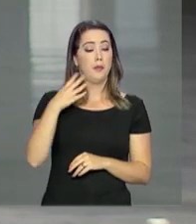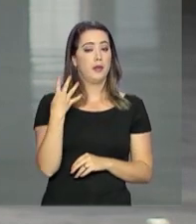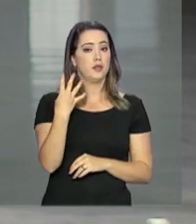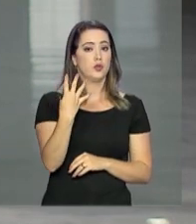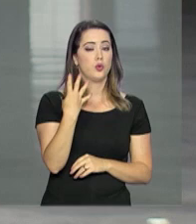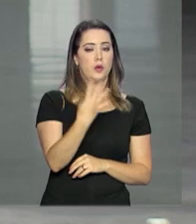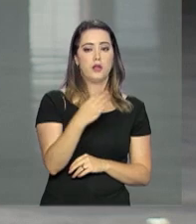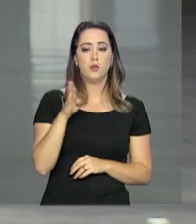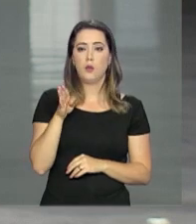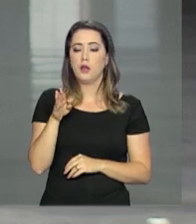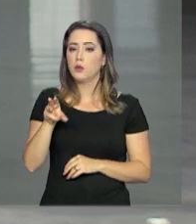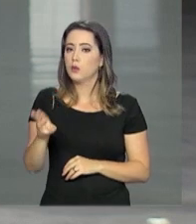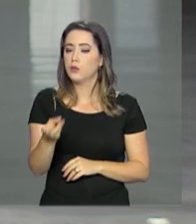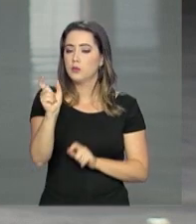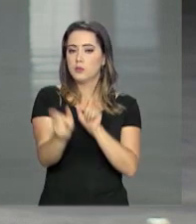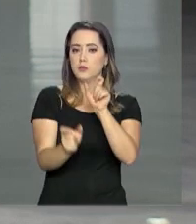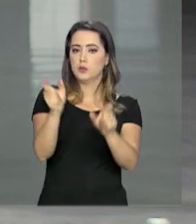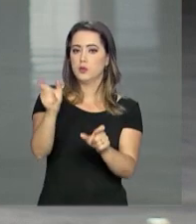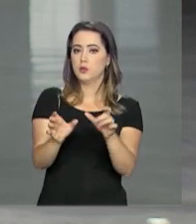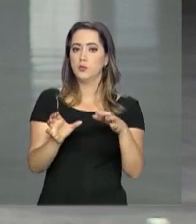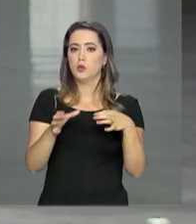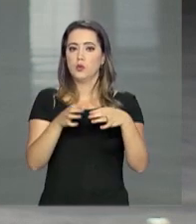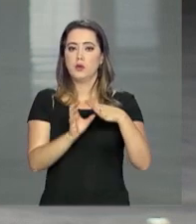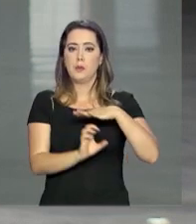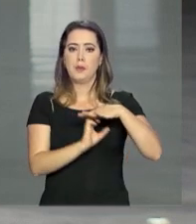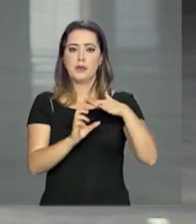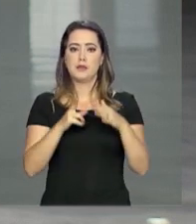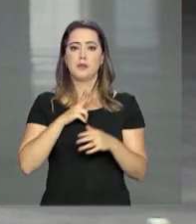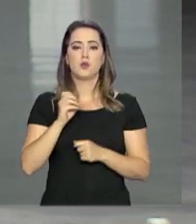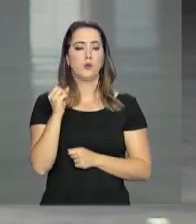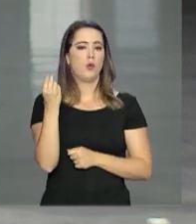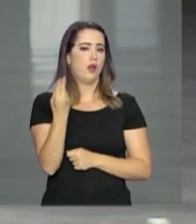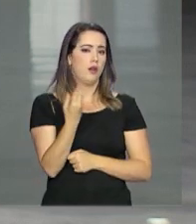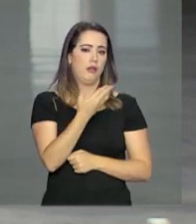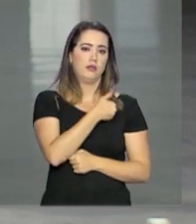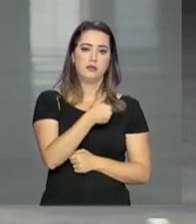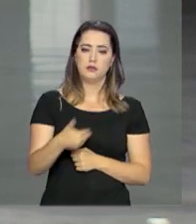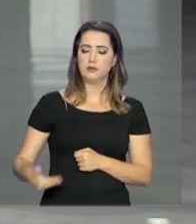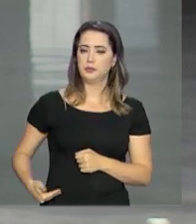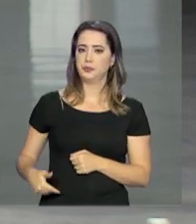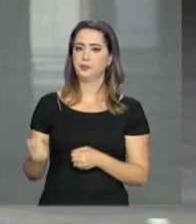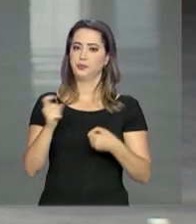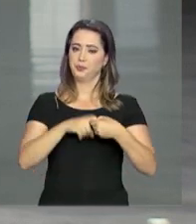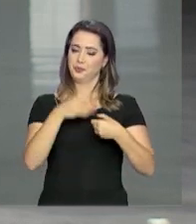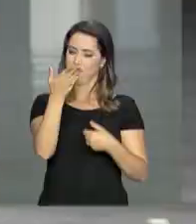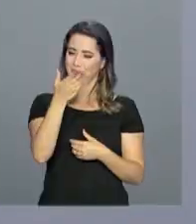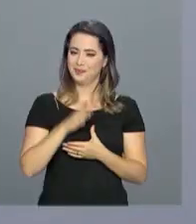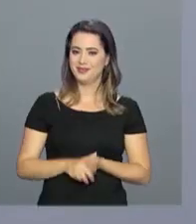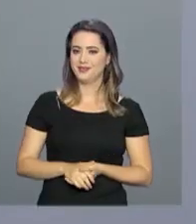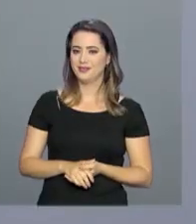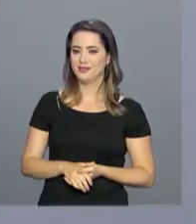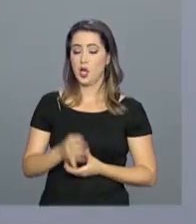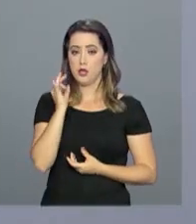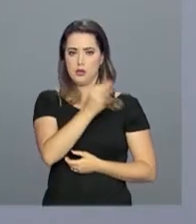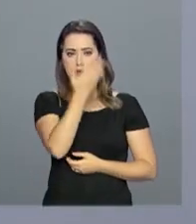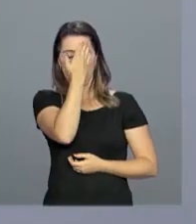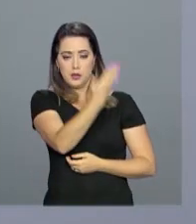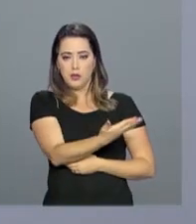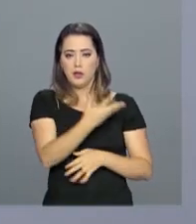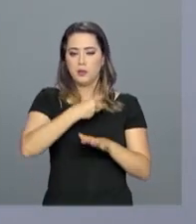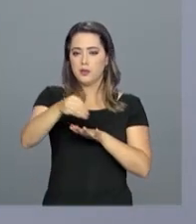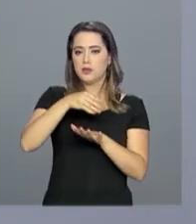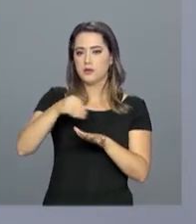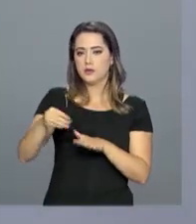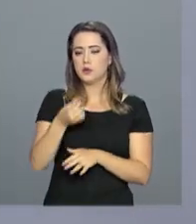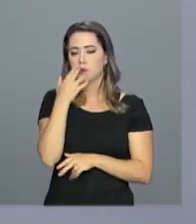milhões de trabalhadores do setor público e privado de todo o país volto com você roberto muito bom papo obrigado pelas